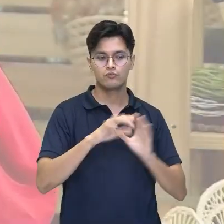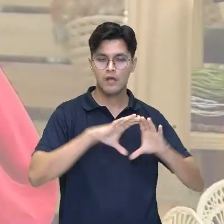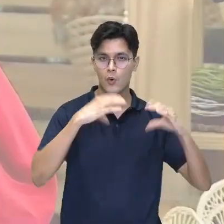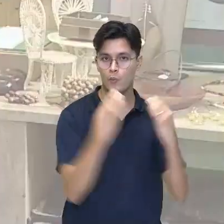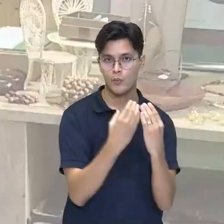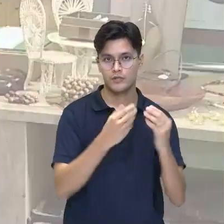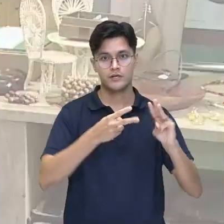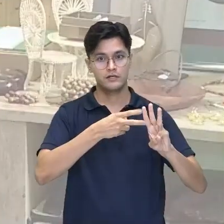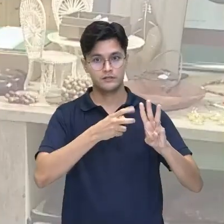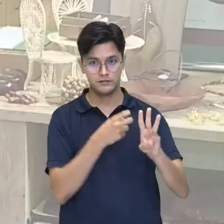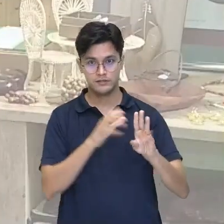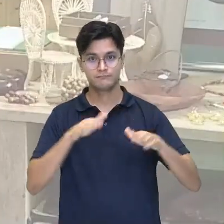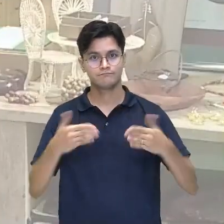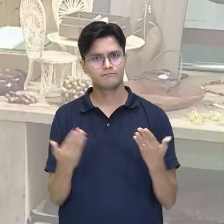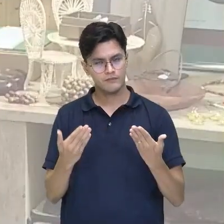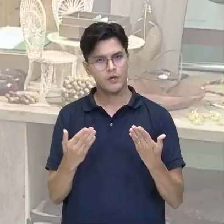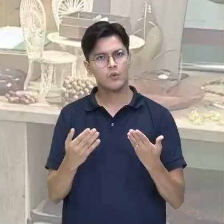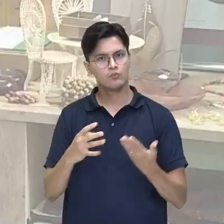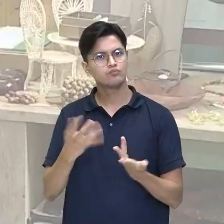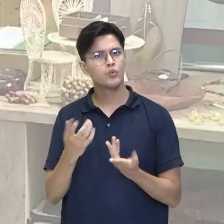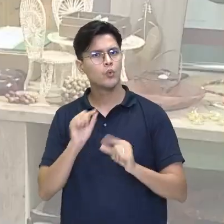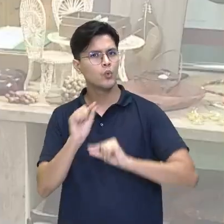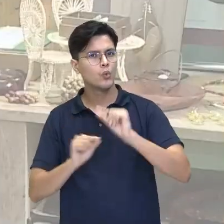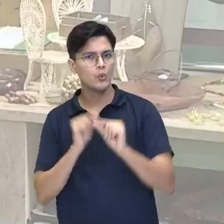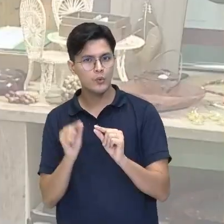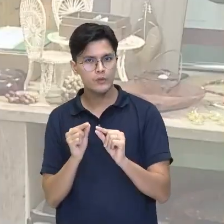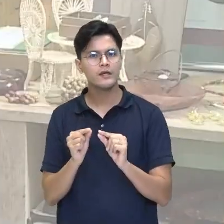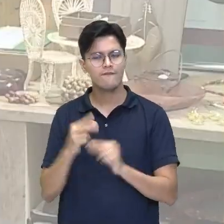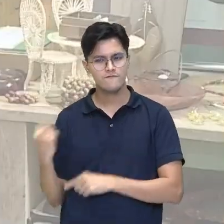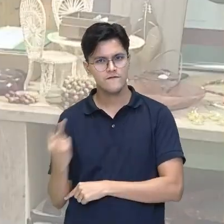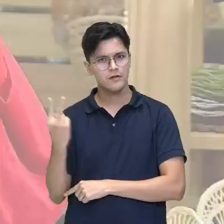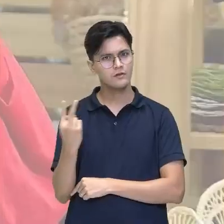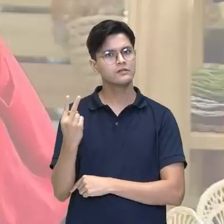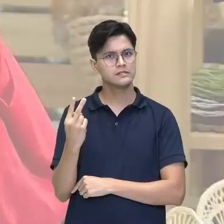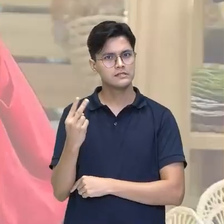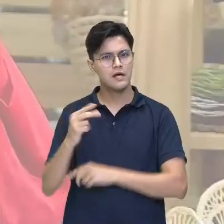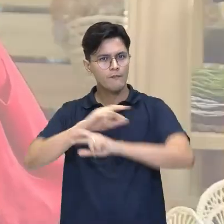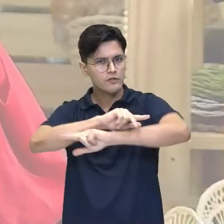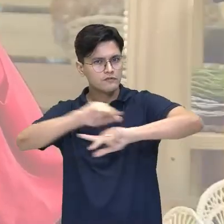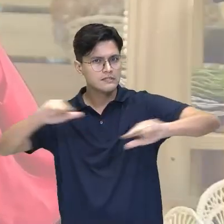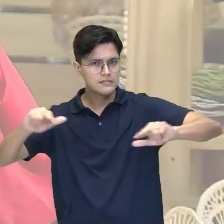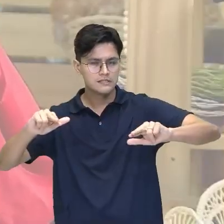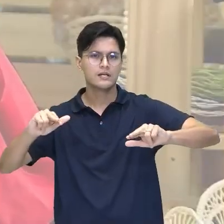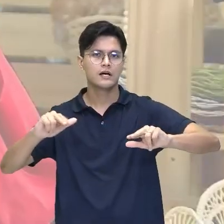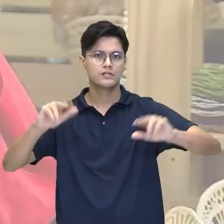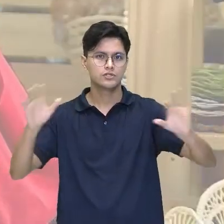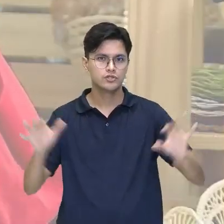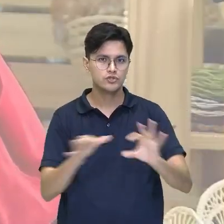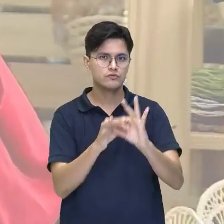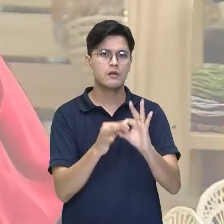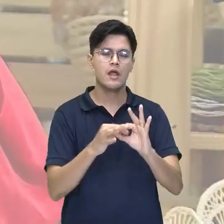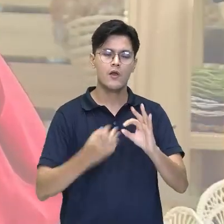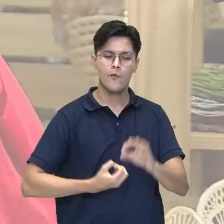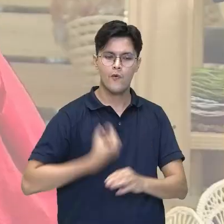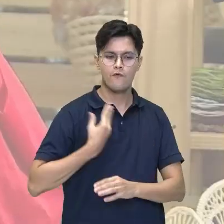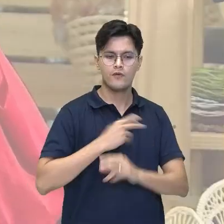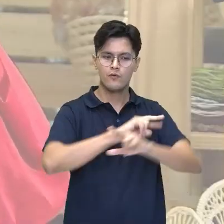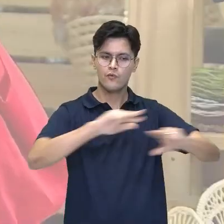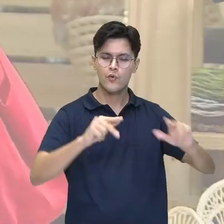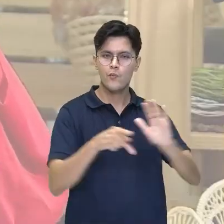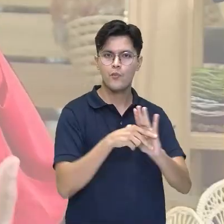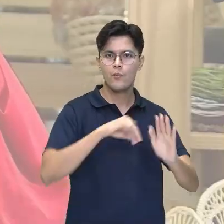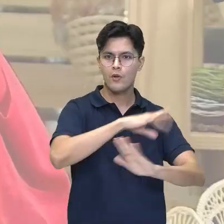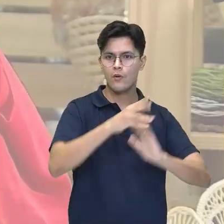da Amazônia. Isso foi sempre o meu planejamento. Usar só matéria-prima